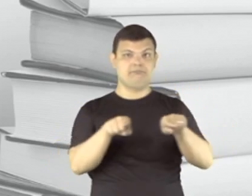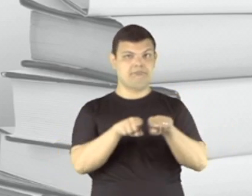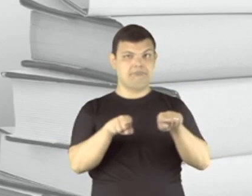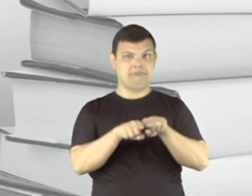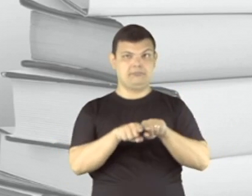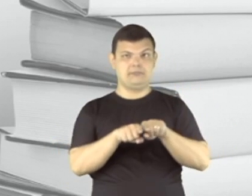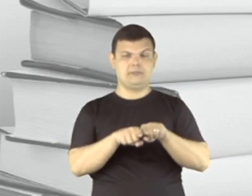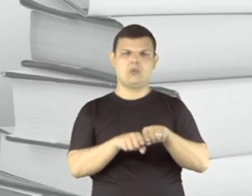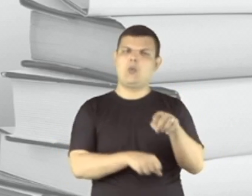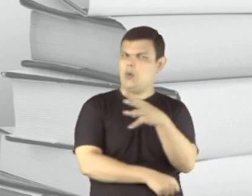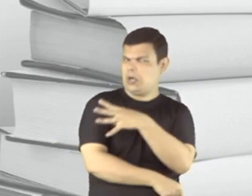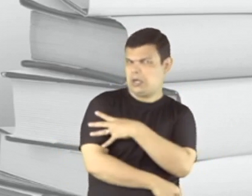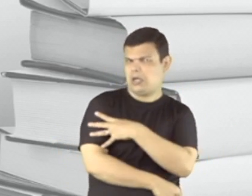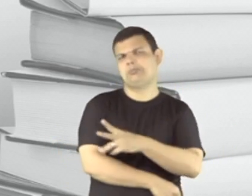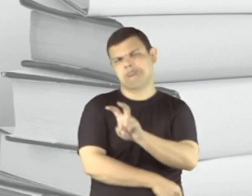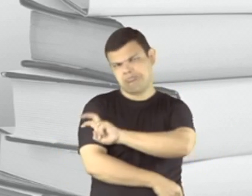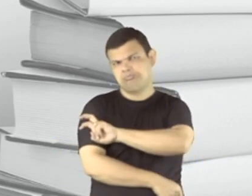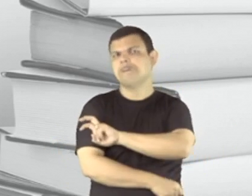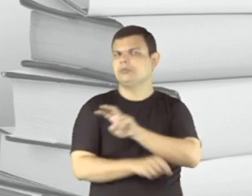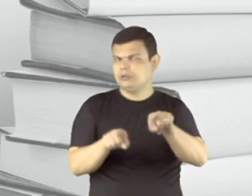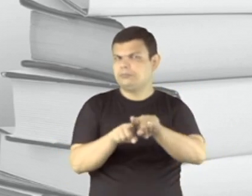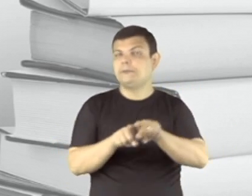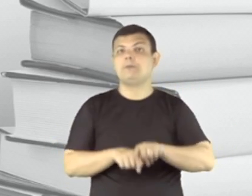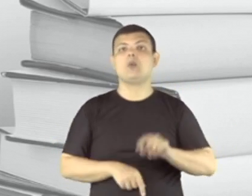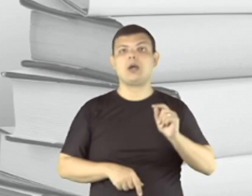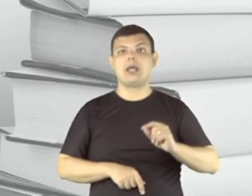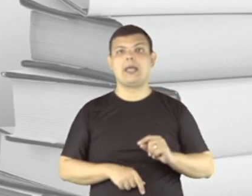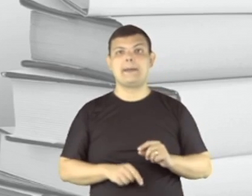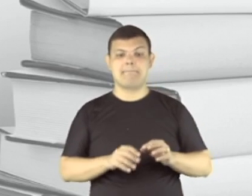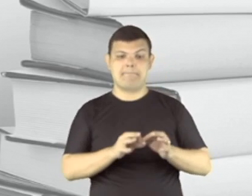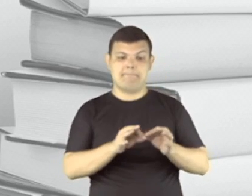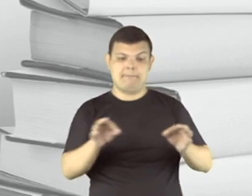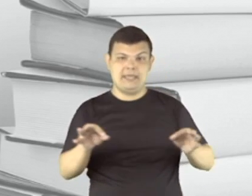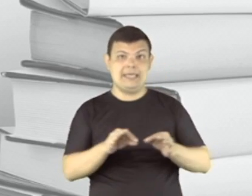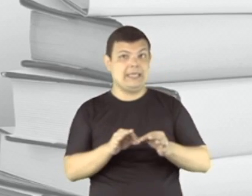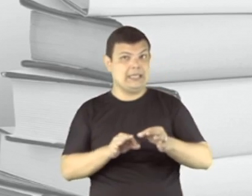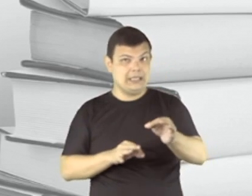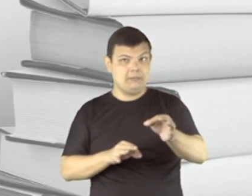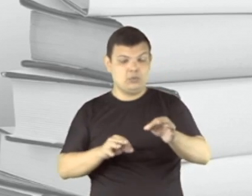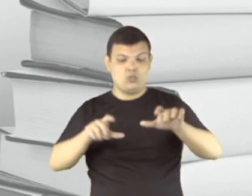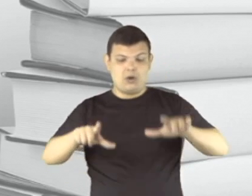tanto para o quarto quanto para o quinto ano. Perímetro e área de uma